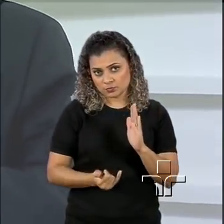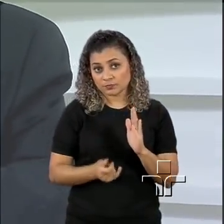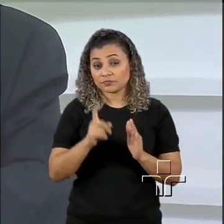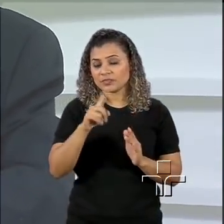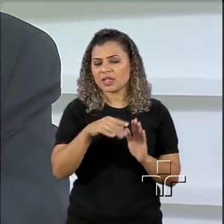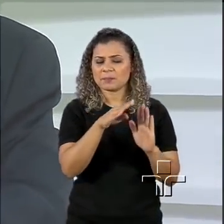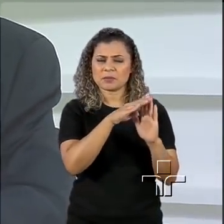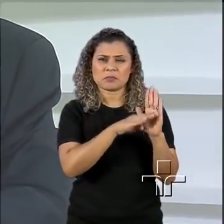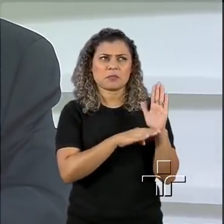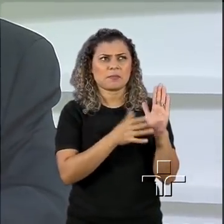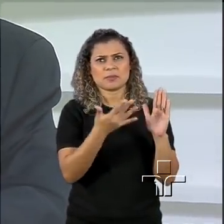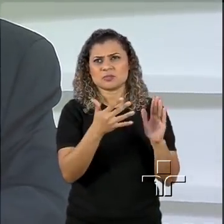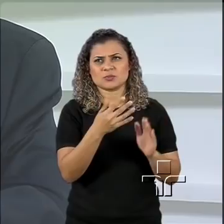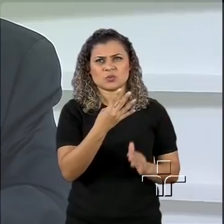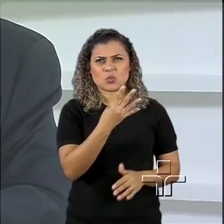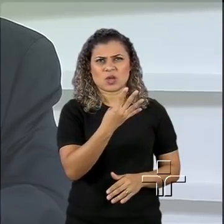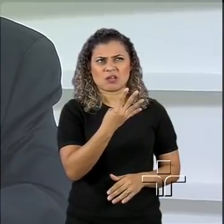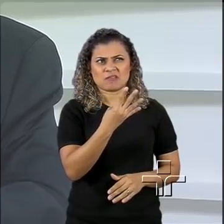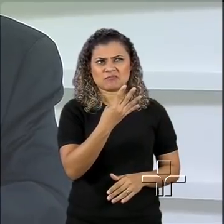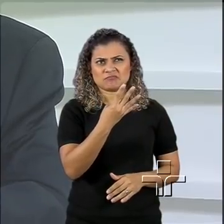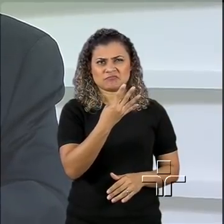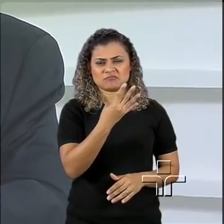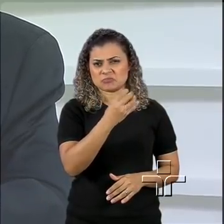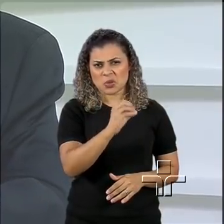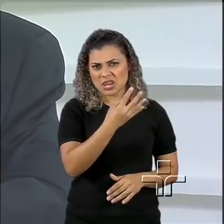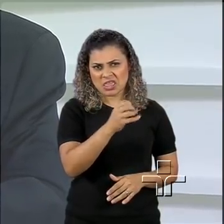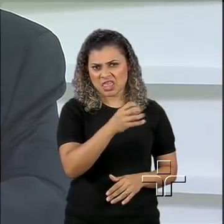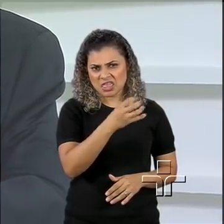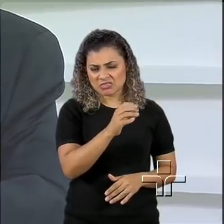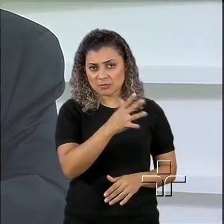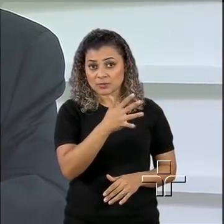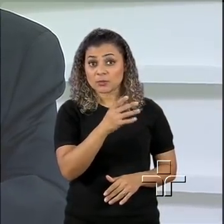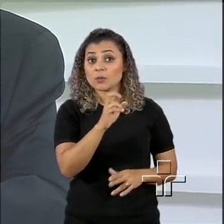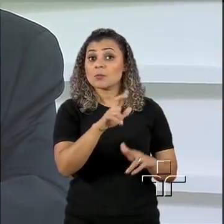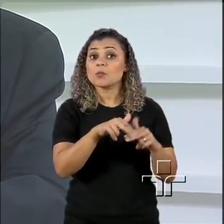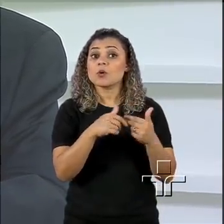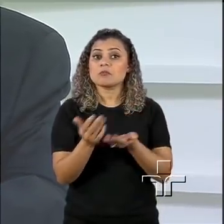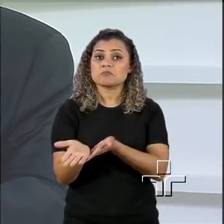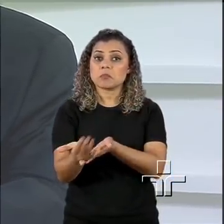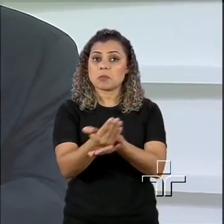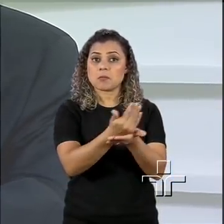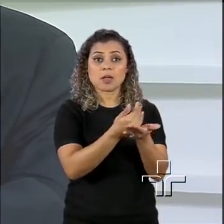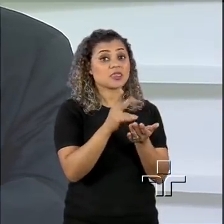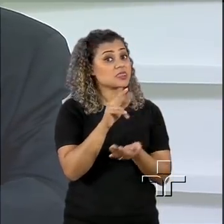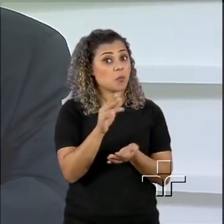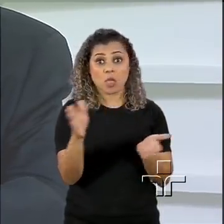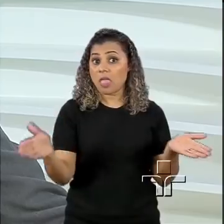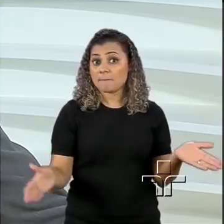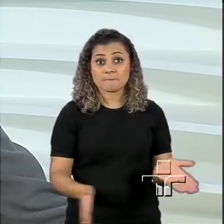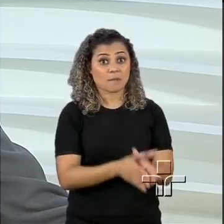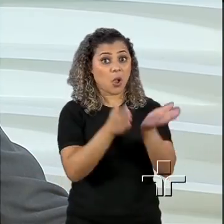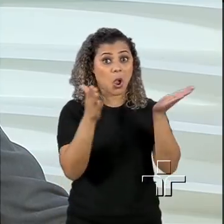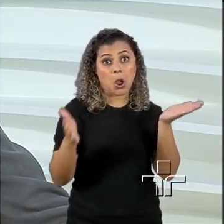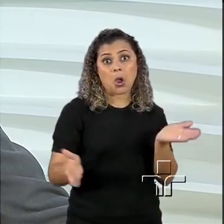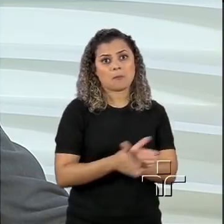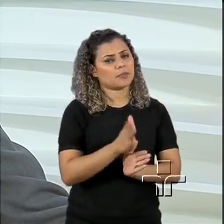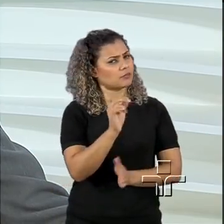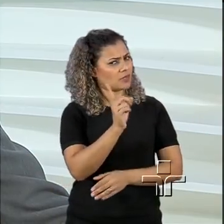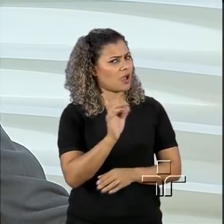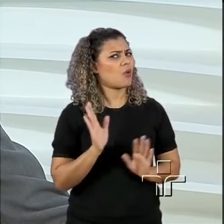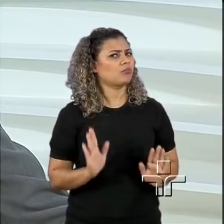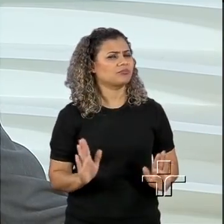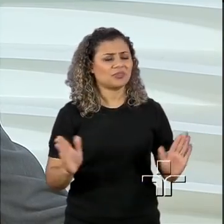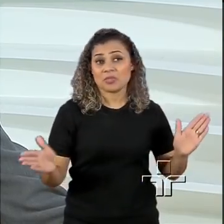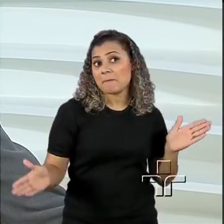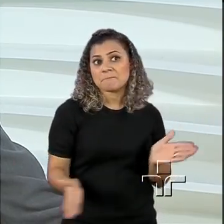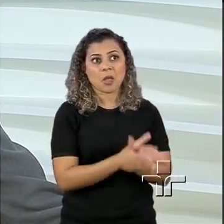ou 40ª em termos de renda per capita. Então, não é uma cidade tão pobre ainda que possa haver, não é nada pobre, embora possa